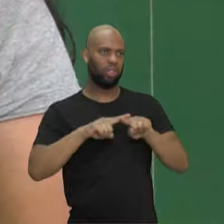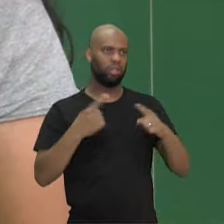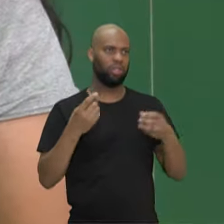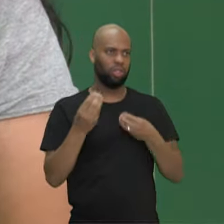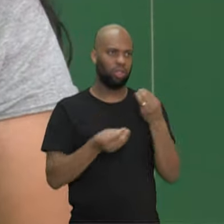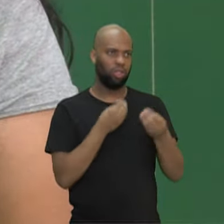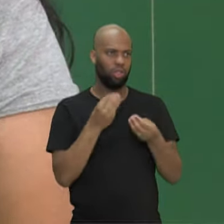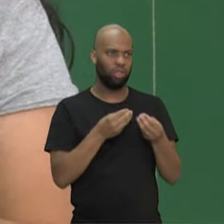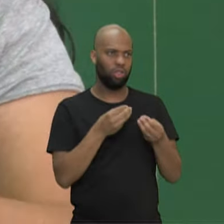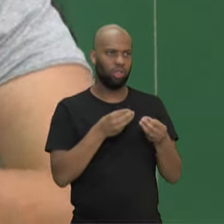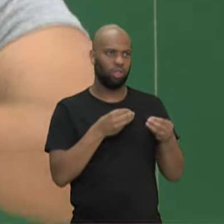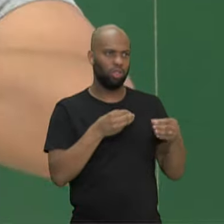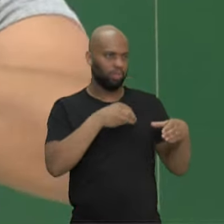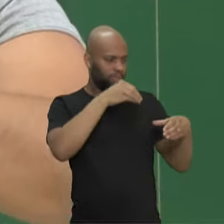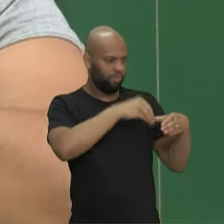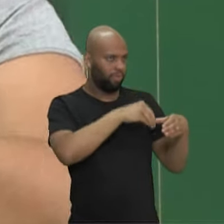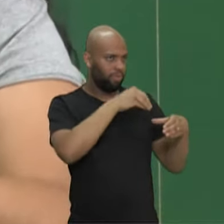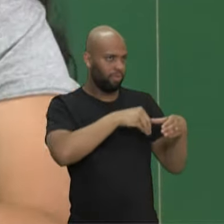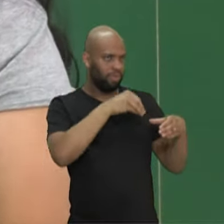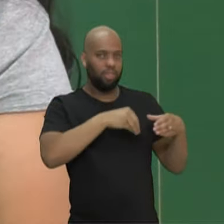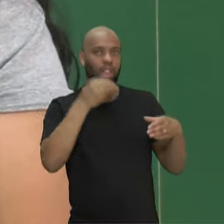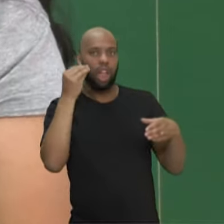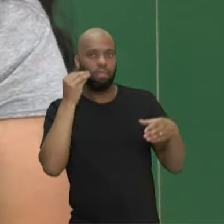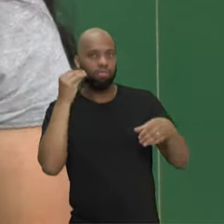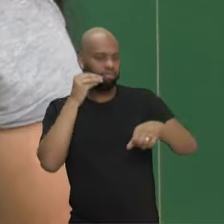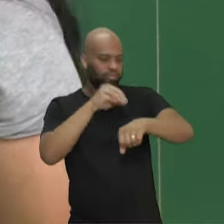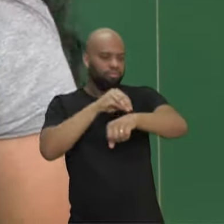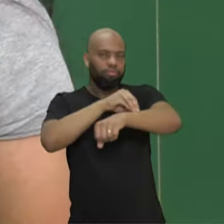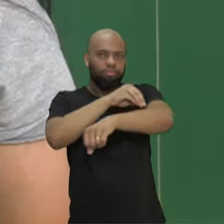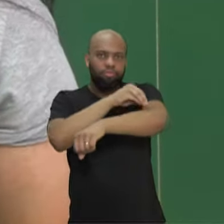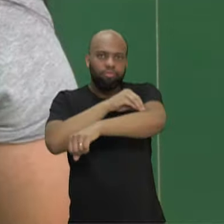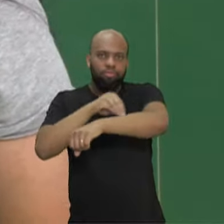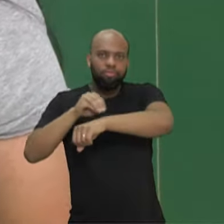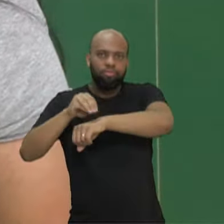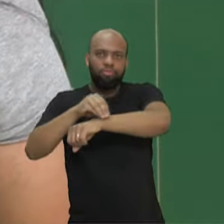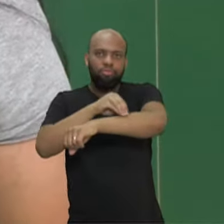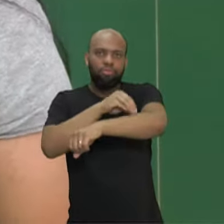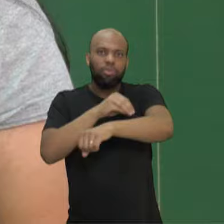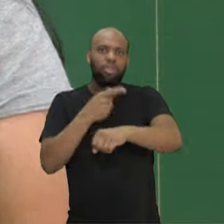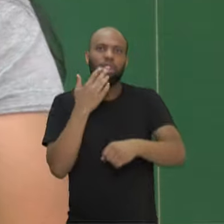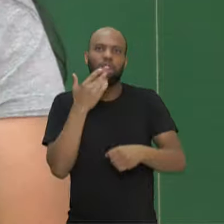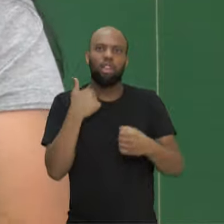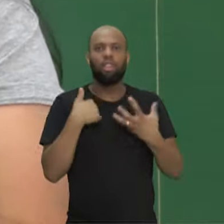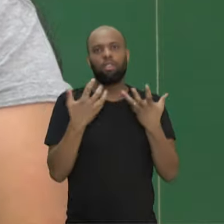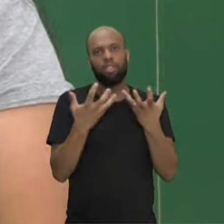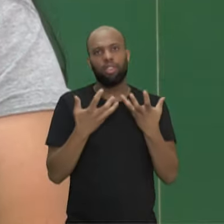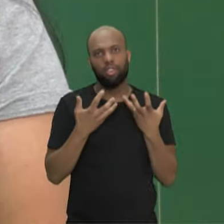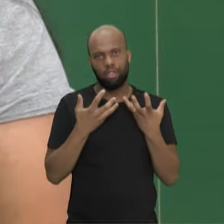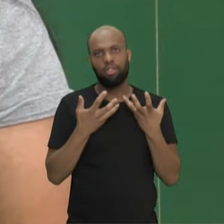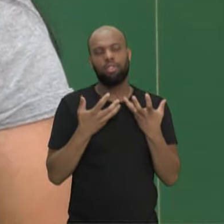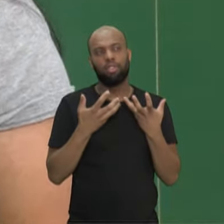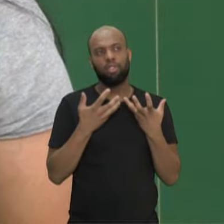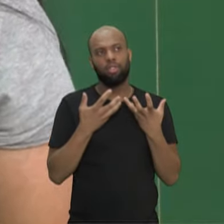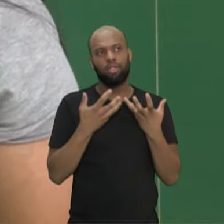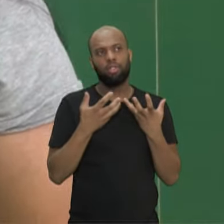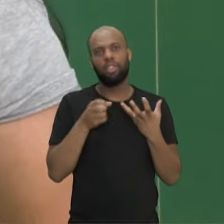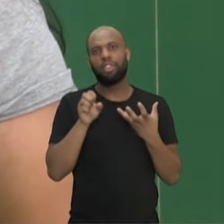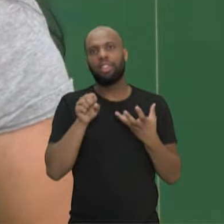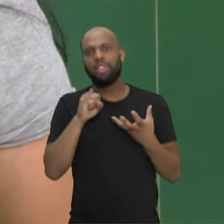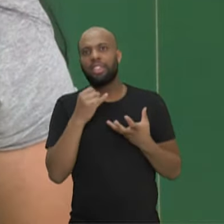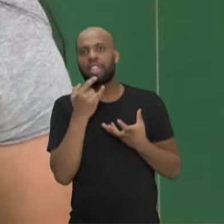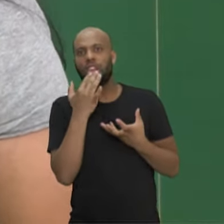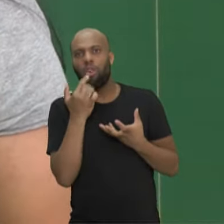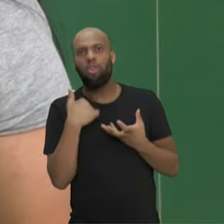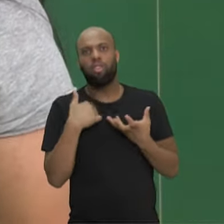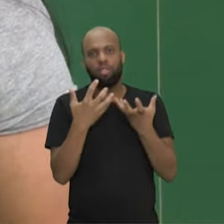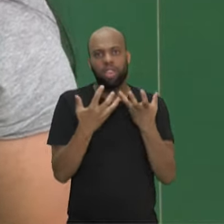então umedeceu, passou e vai passar na pele, né? Com a cor que eu quero, enfim, se é uma cor diferente ou a